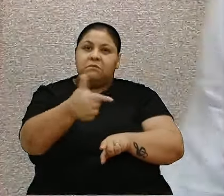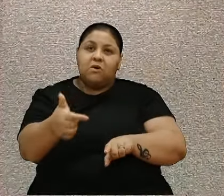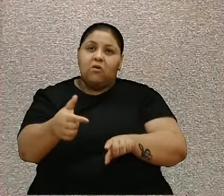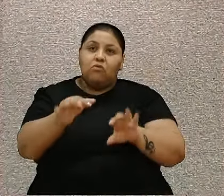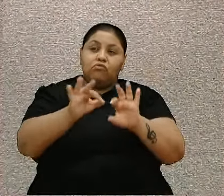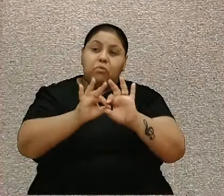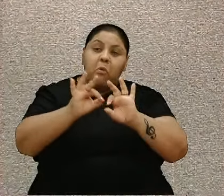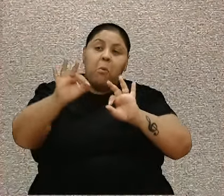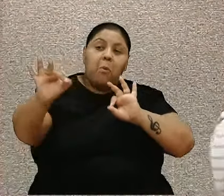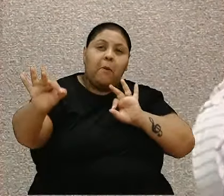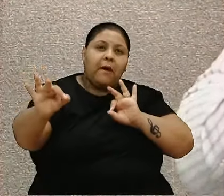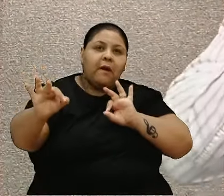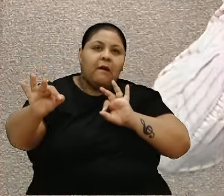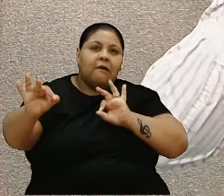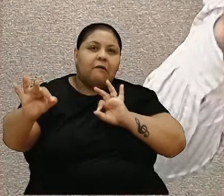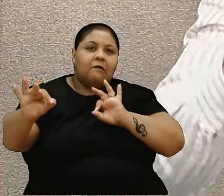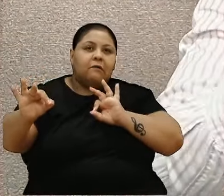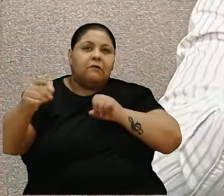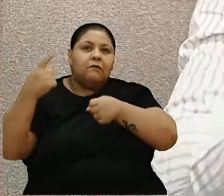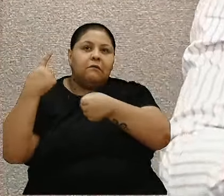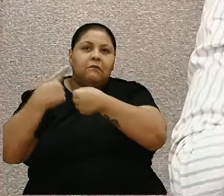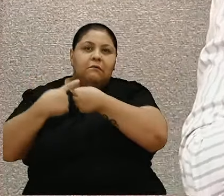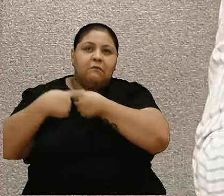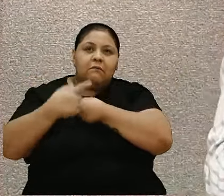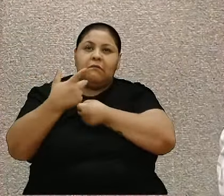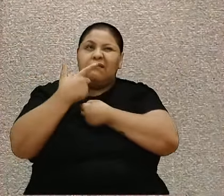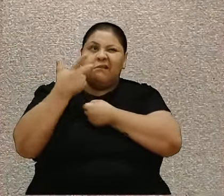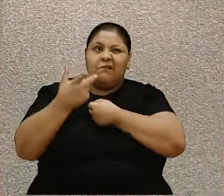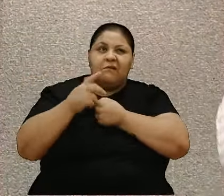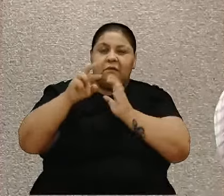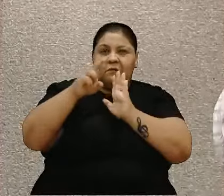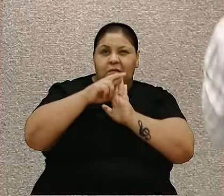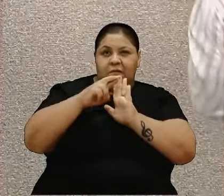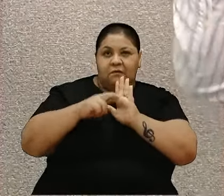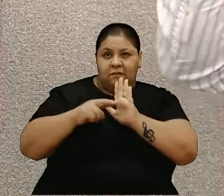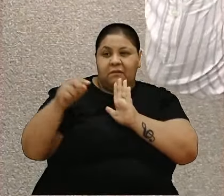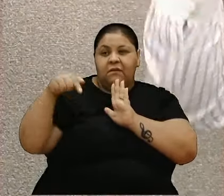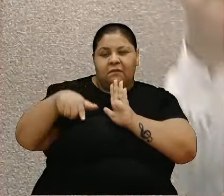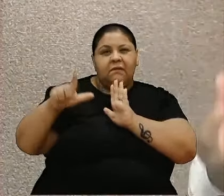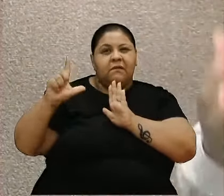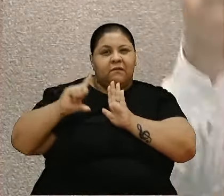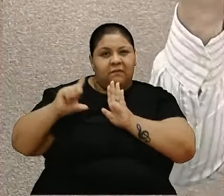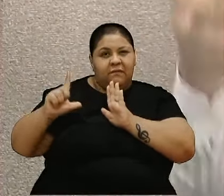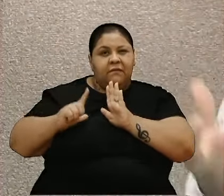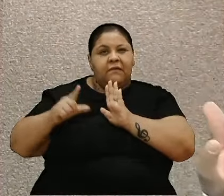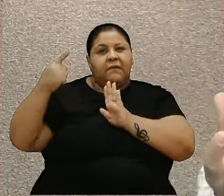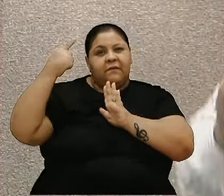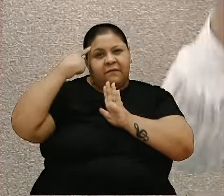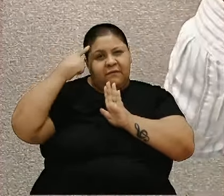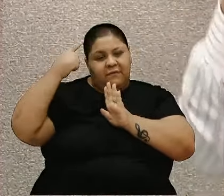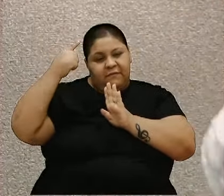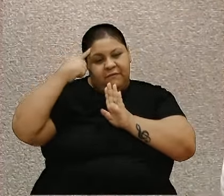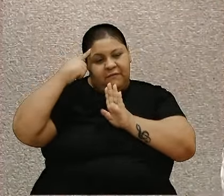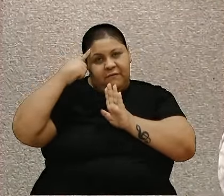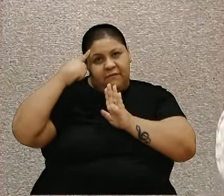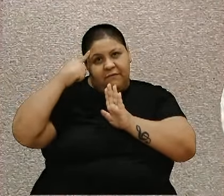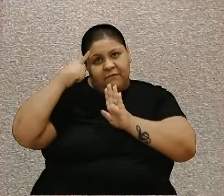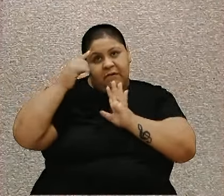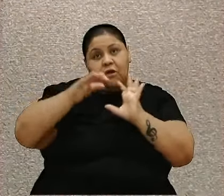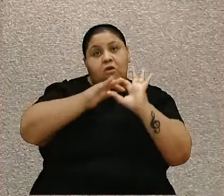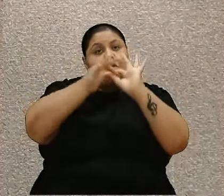cidade. Então, quando a gente for fazer uma regularização fundiária, algo que a gente tem que levar em consideração também são os